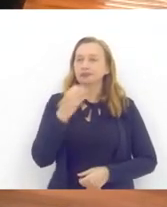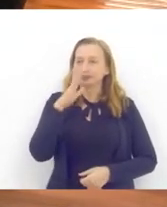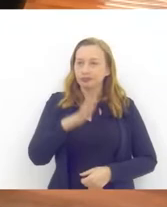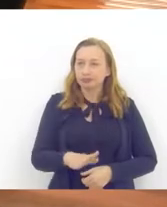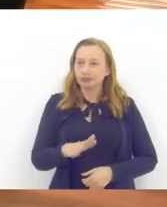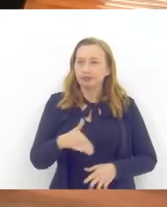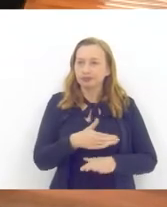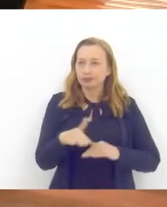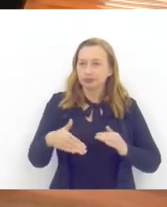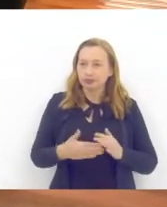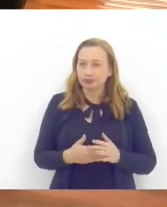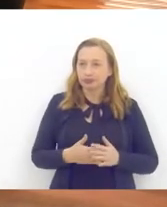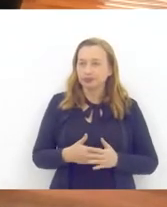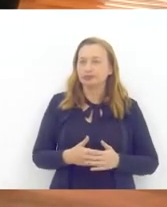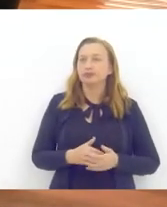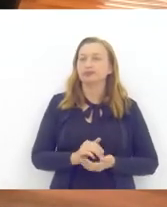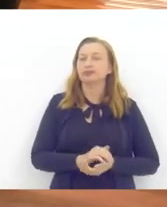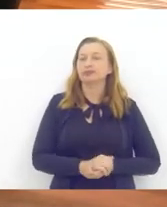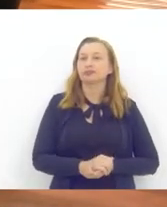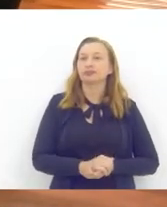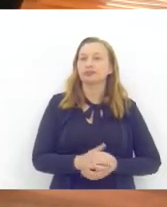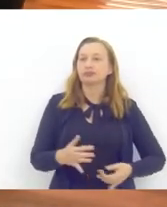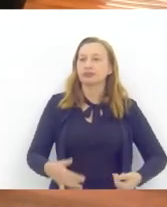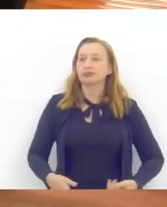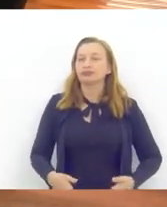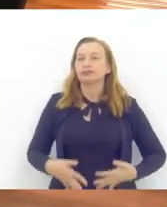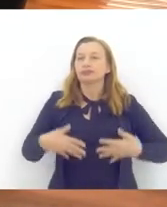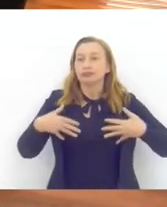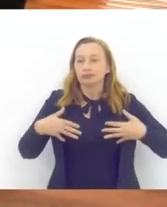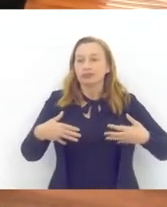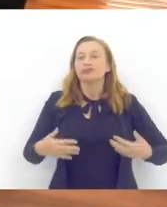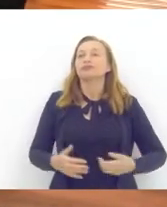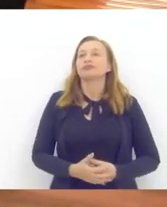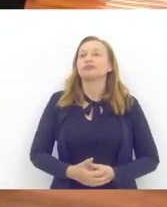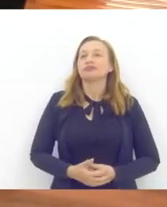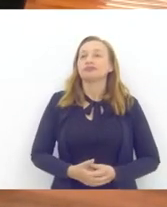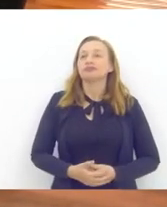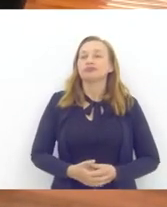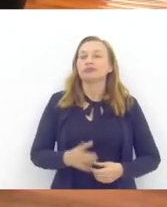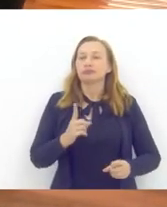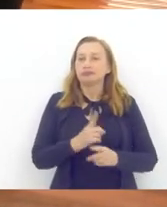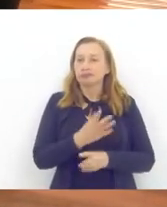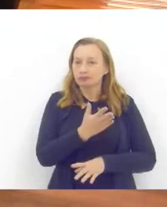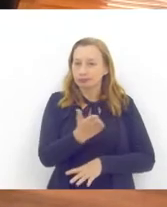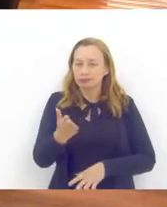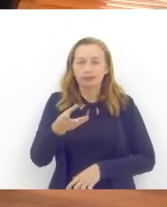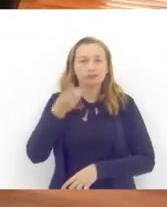todas e todos. É um prazer enorme encontrá-los, os deputados que aqui presidem a audiência.